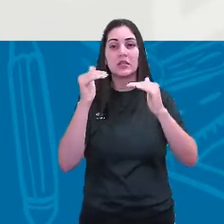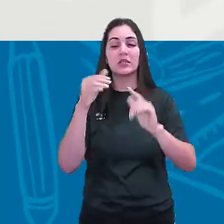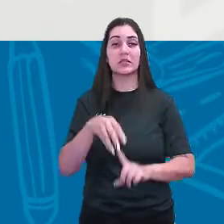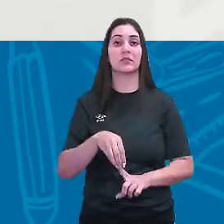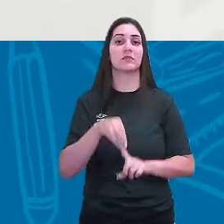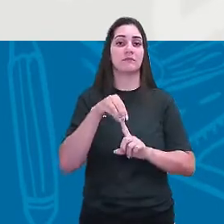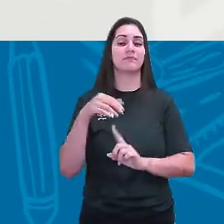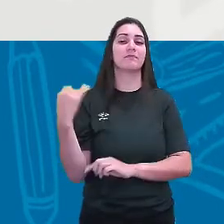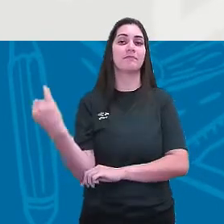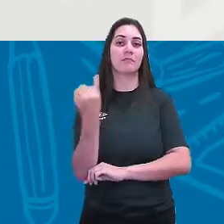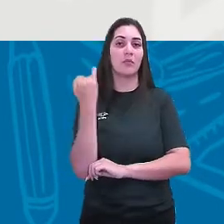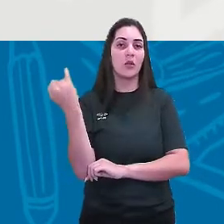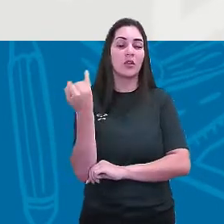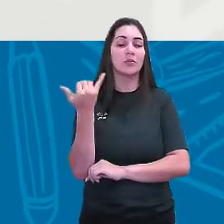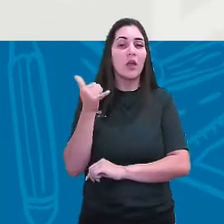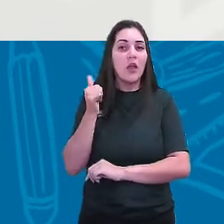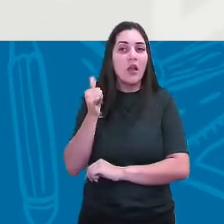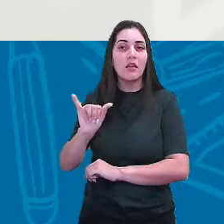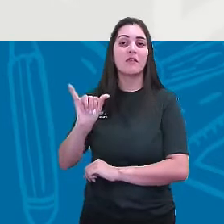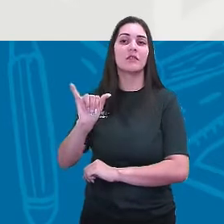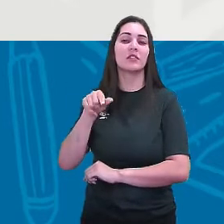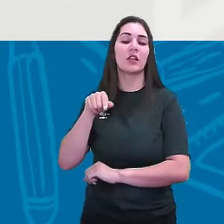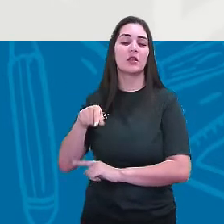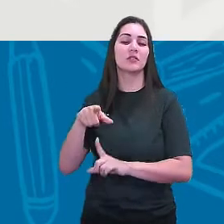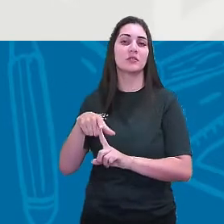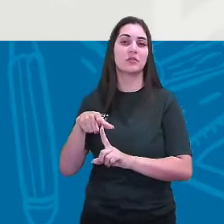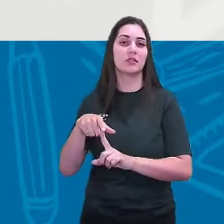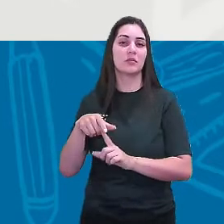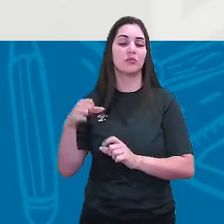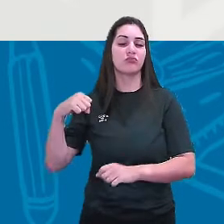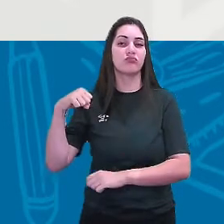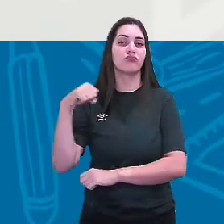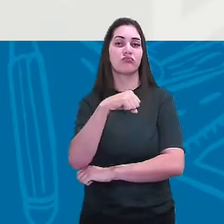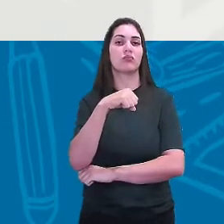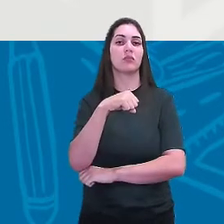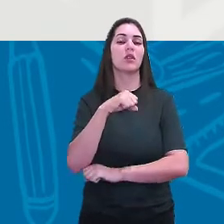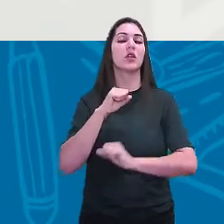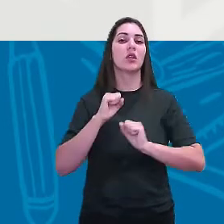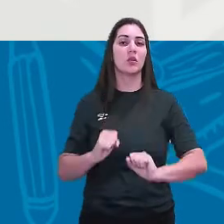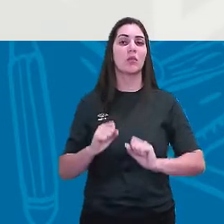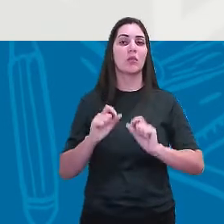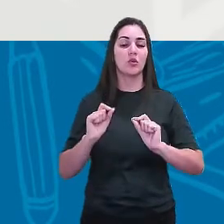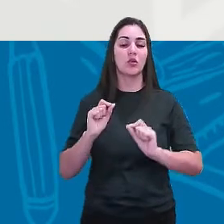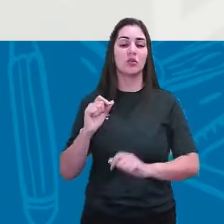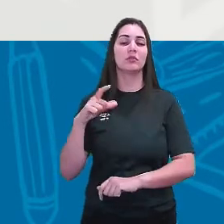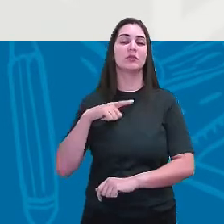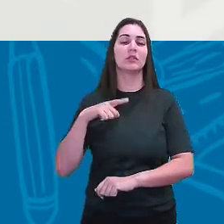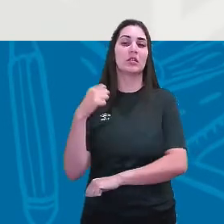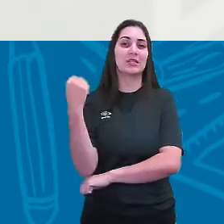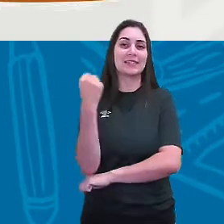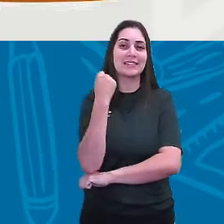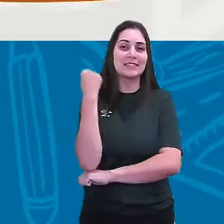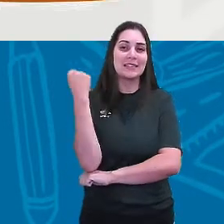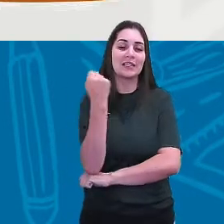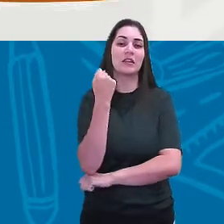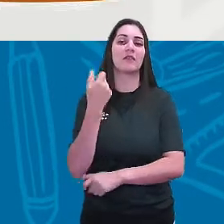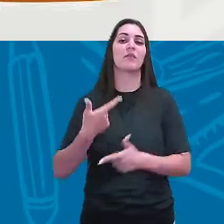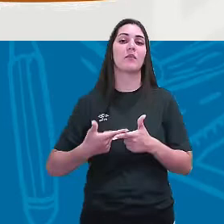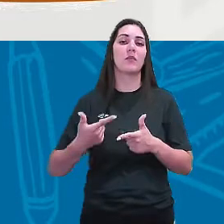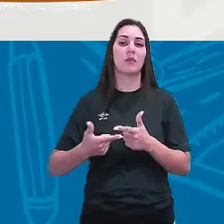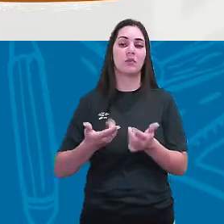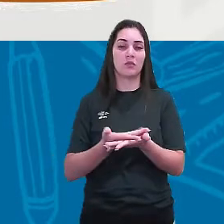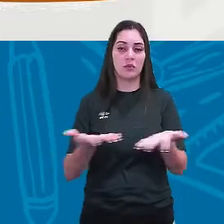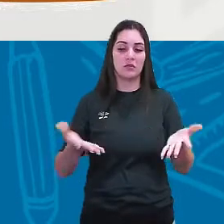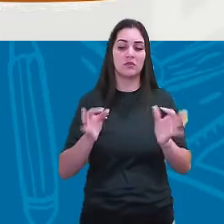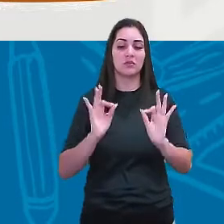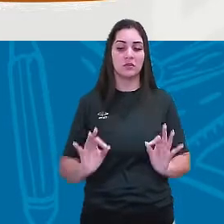fundamental para a gente estar evitando esses tipos de acidentes que podem aí gerar graves consequências para vocês,